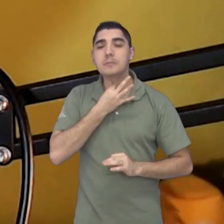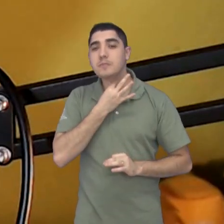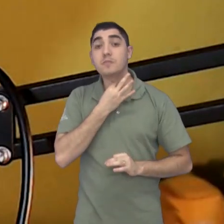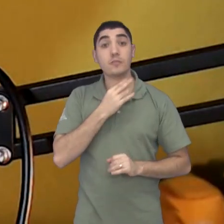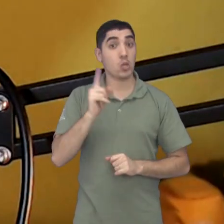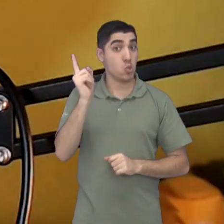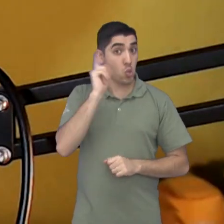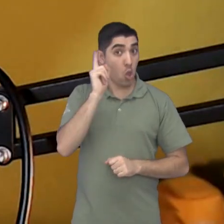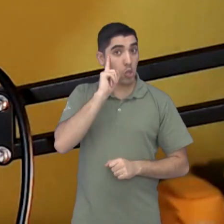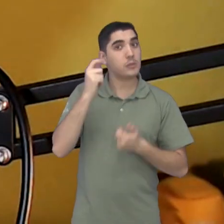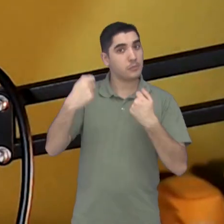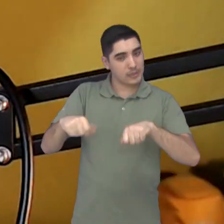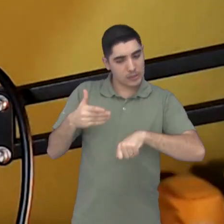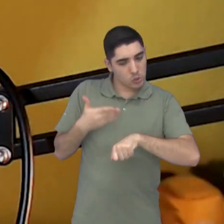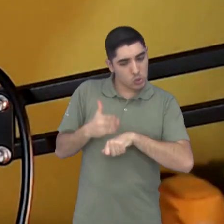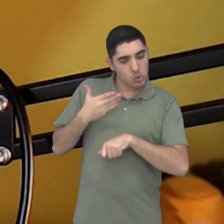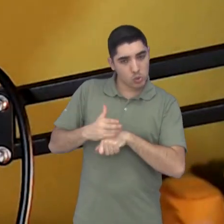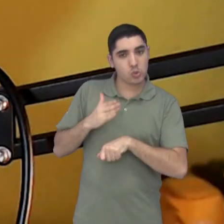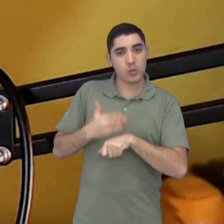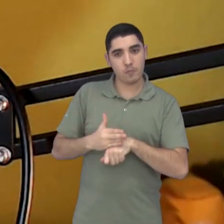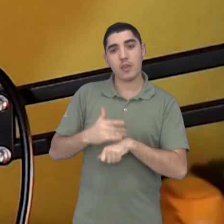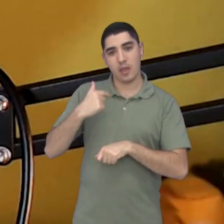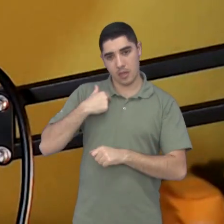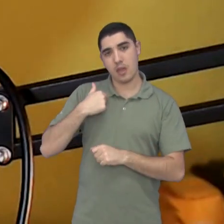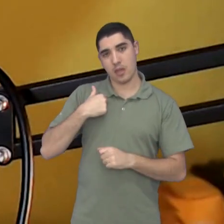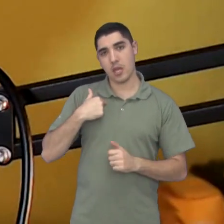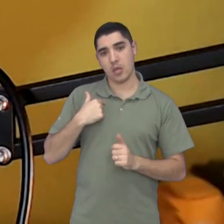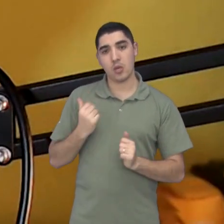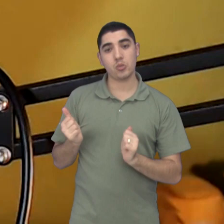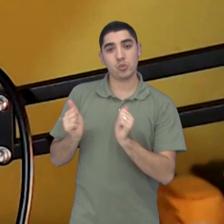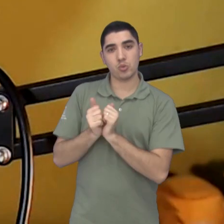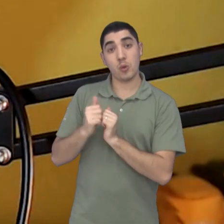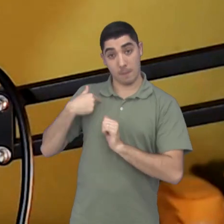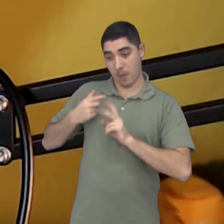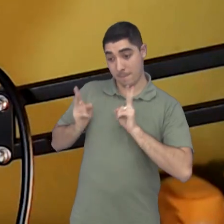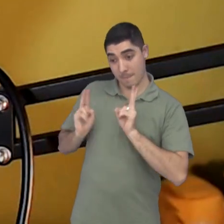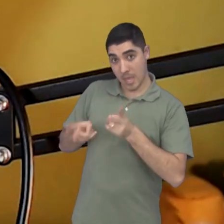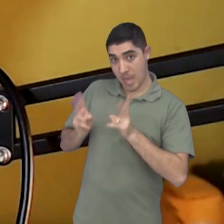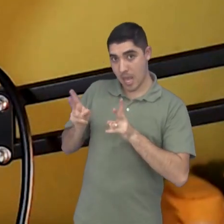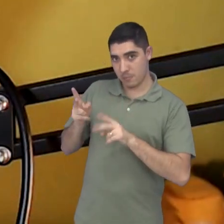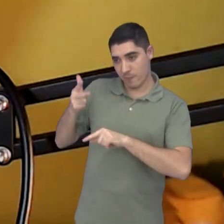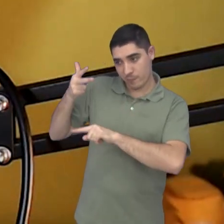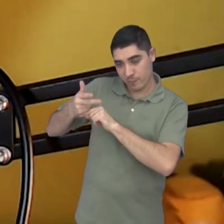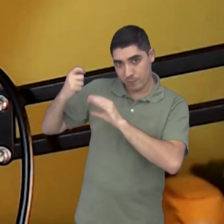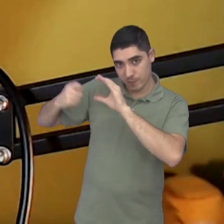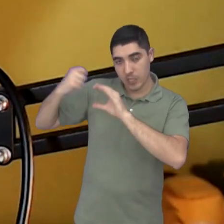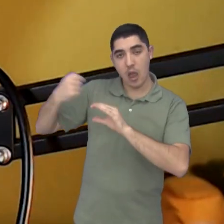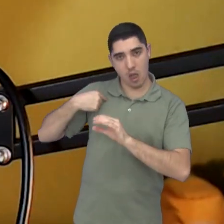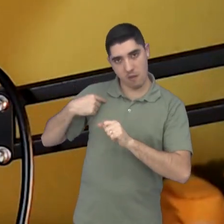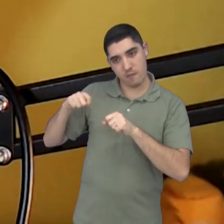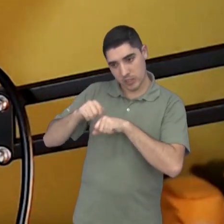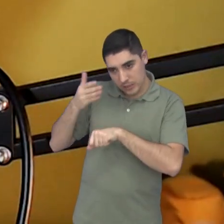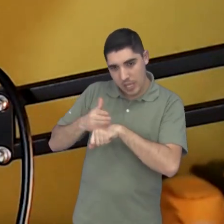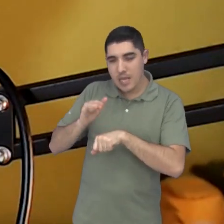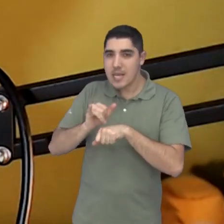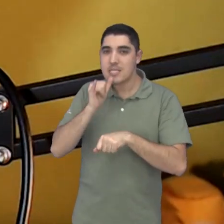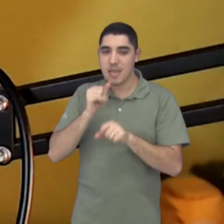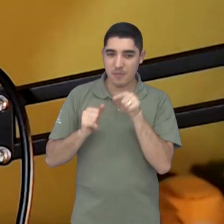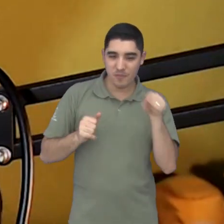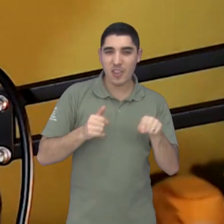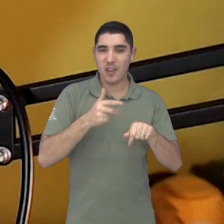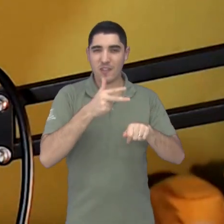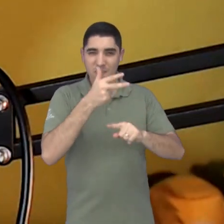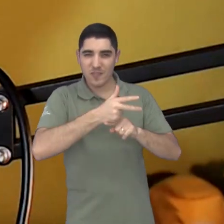Tenho treinamento todos os dias, tem que treinar um pouquinho. Eu faço treinamento com os meus vídeos mesmo, então Os